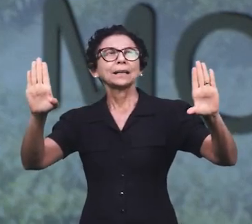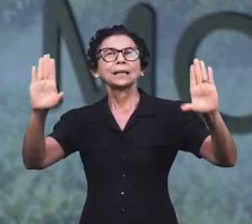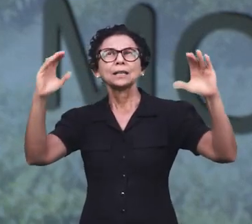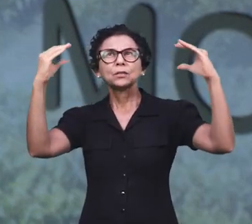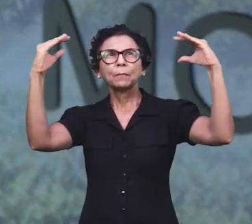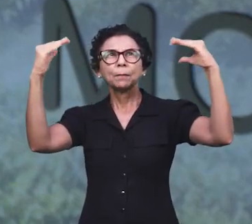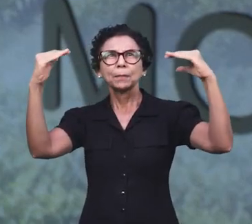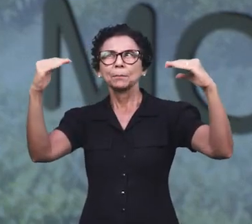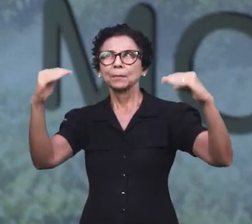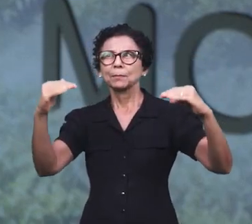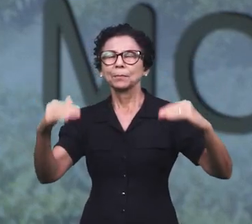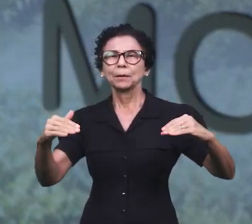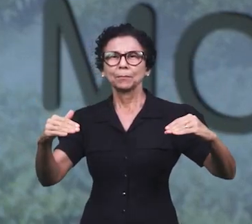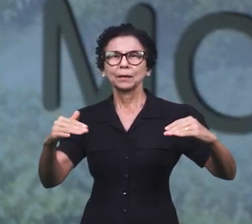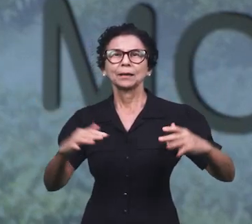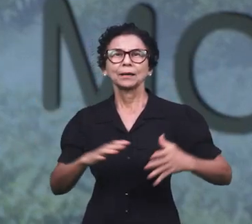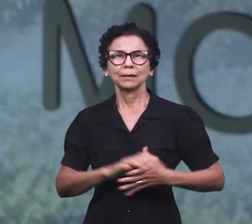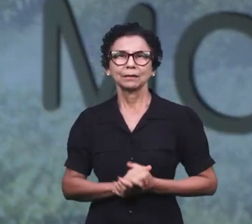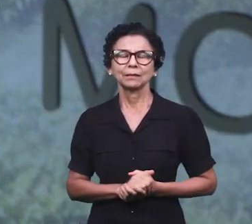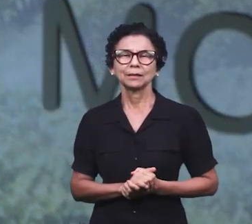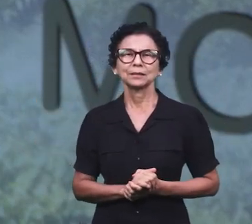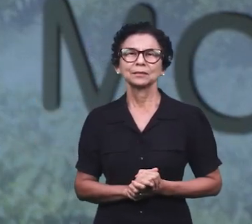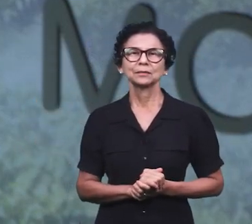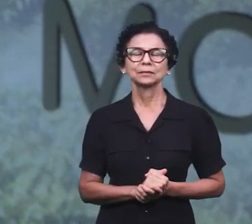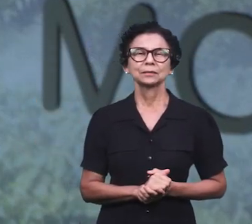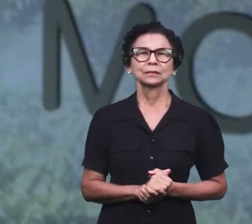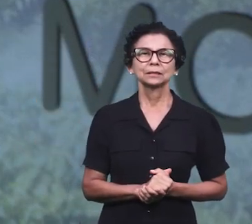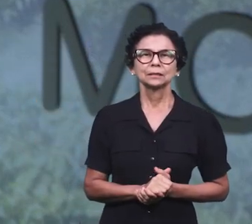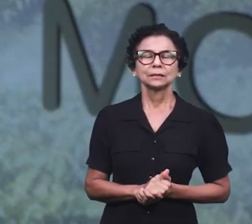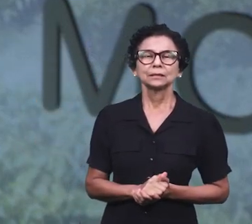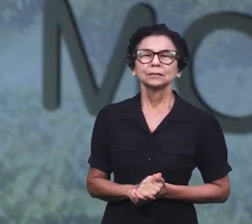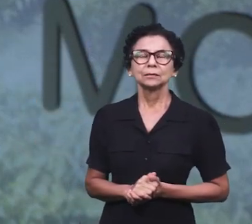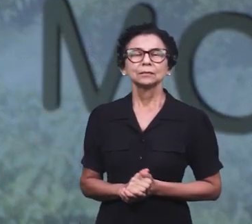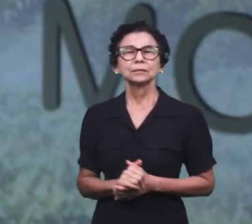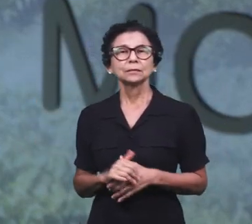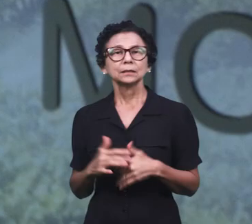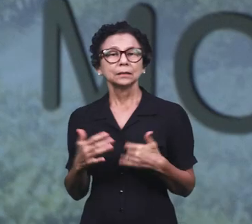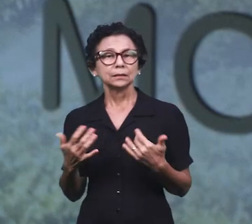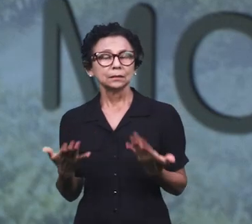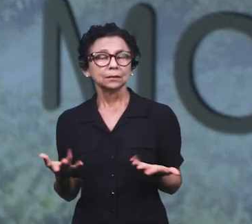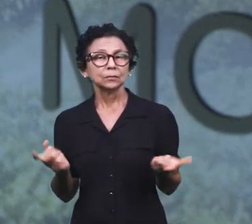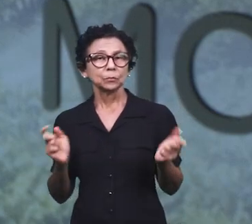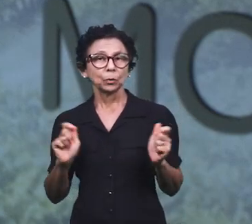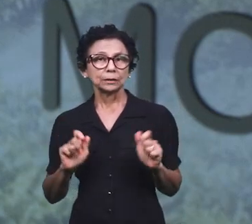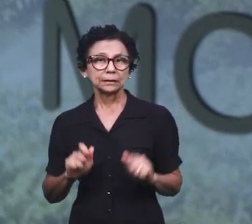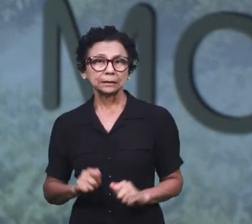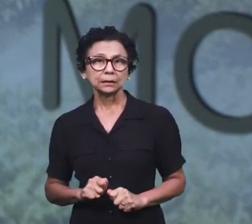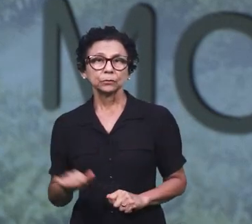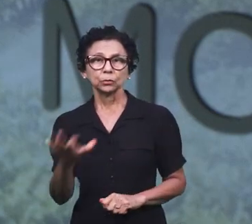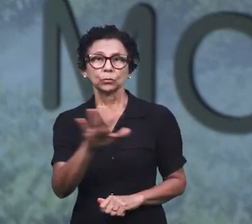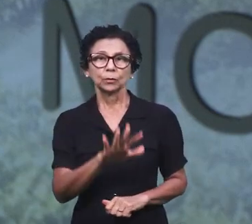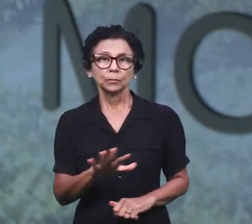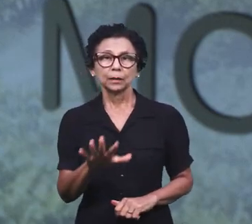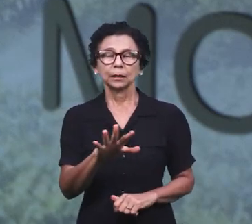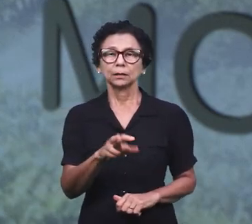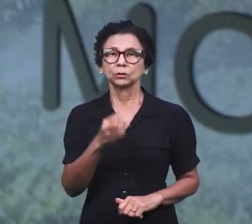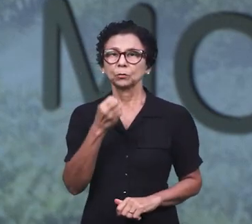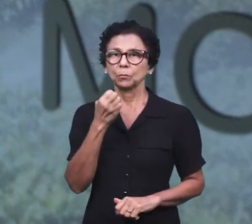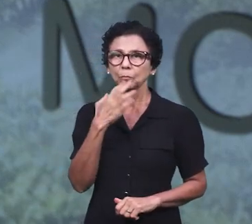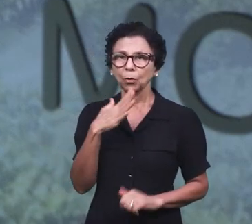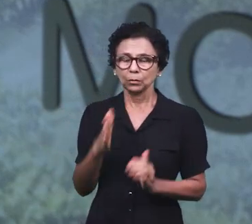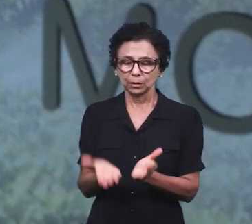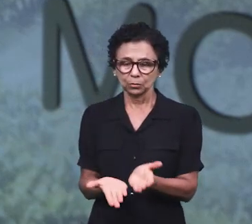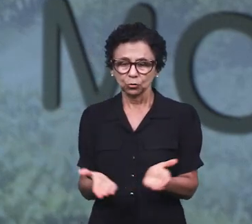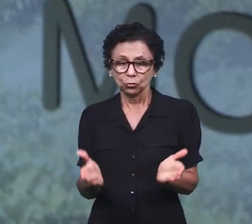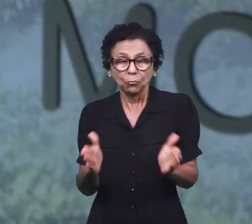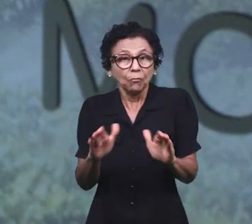se tenha contato toda hora passando ali para trazer um prejuízo para ela, é possível. Dentro de um vaso, você hoje tem uma